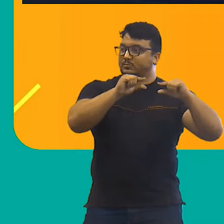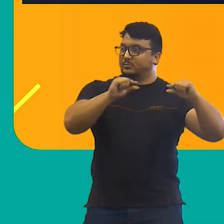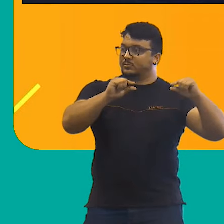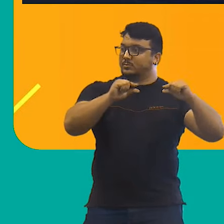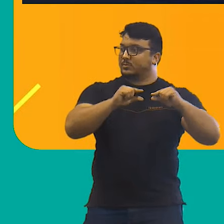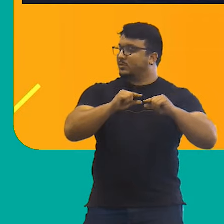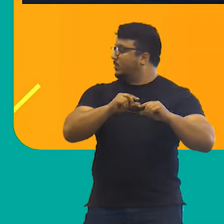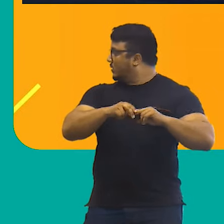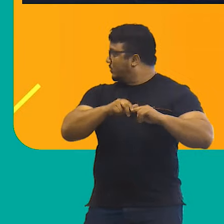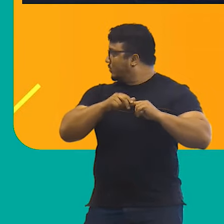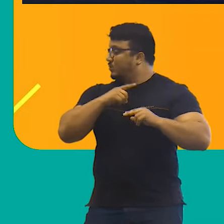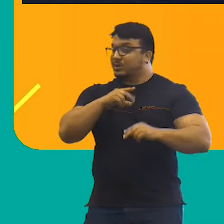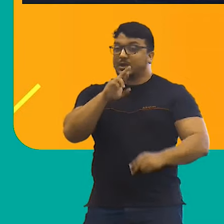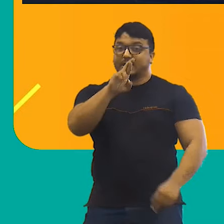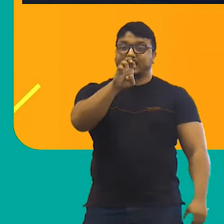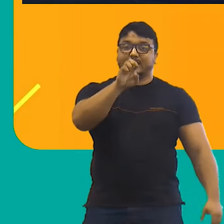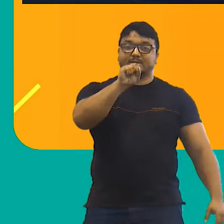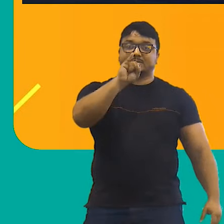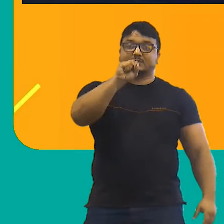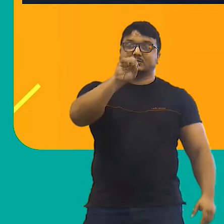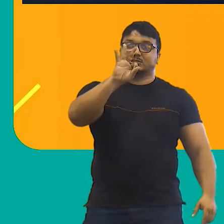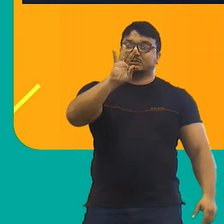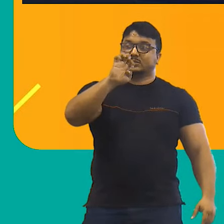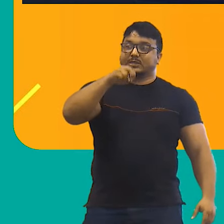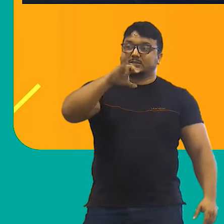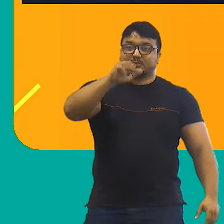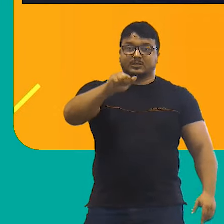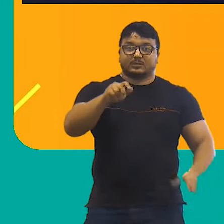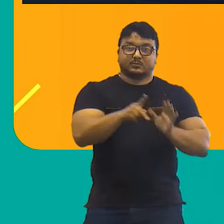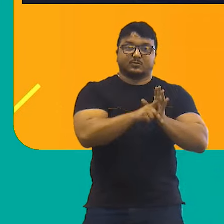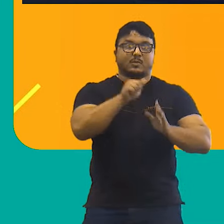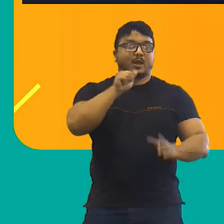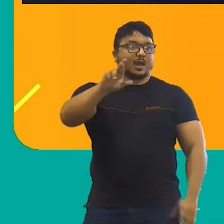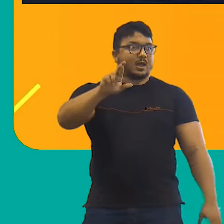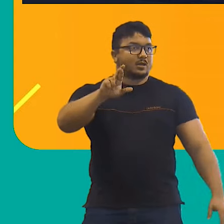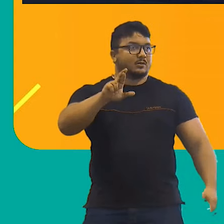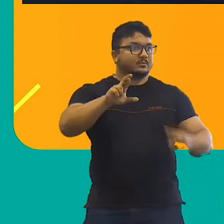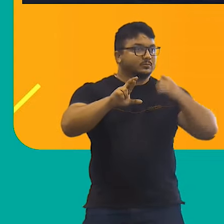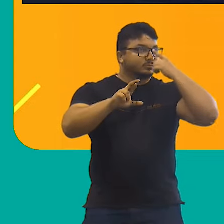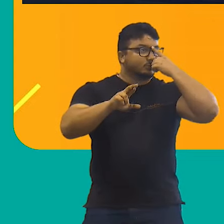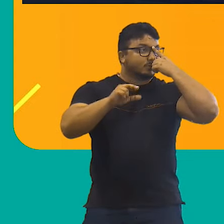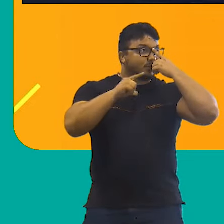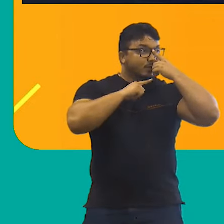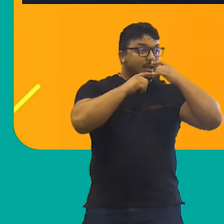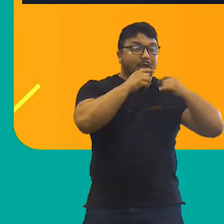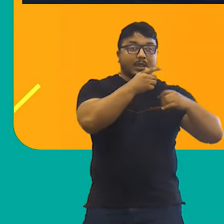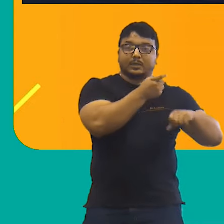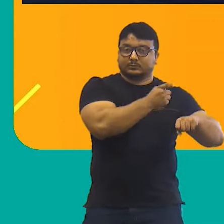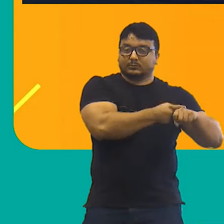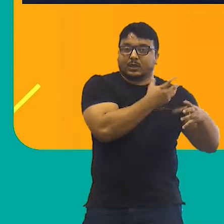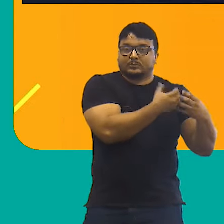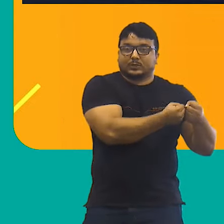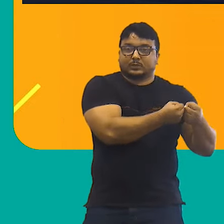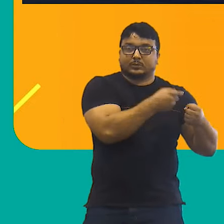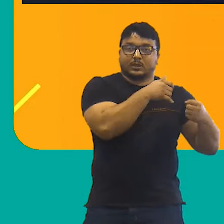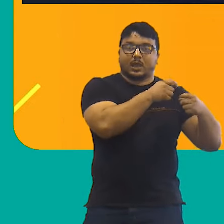ocorre um negócio chamado resistência do ar. E a resistência do ar